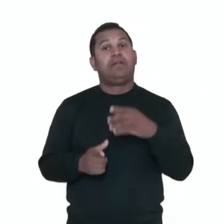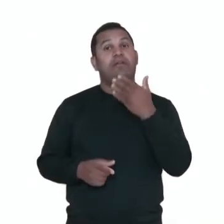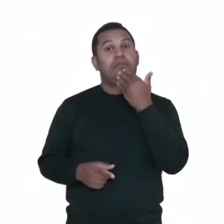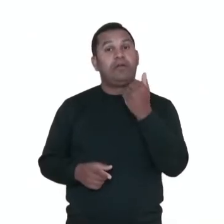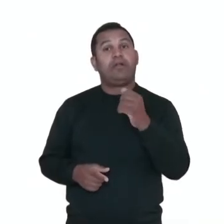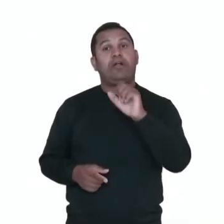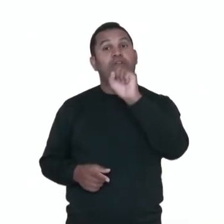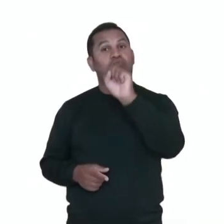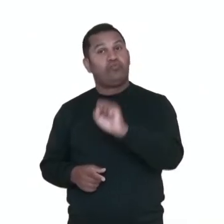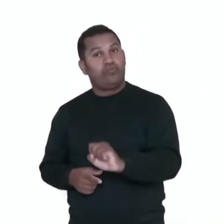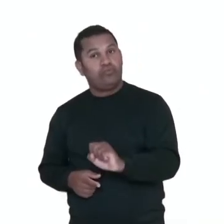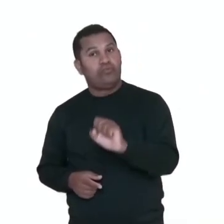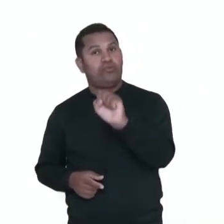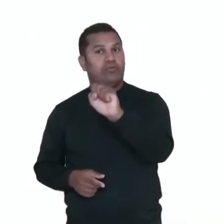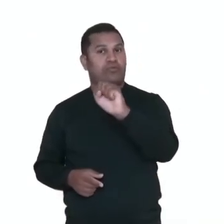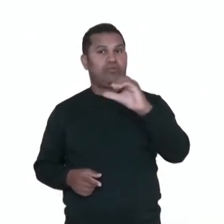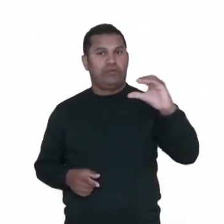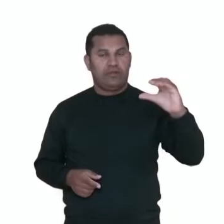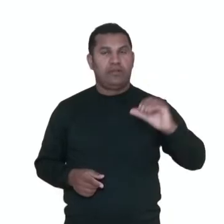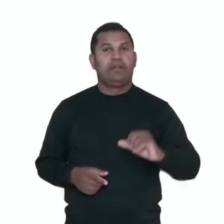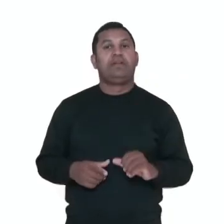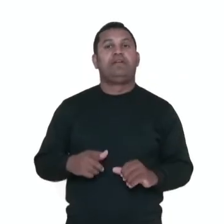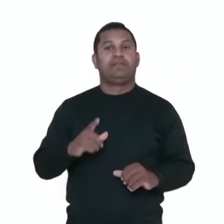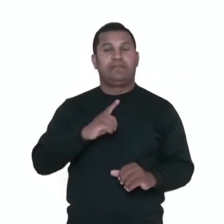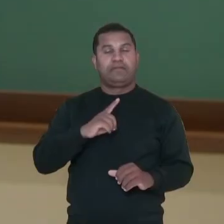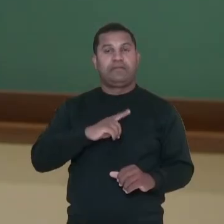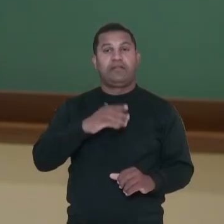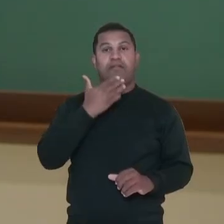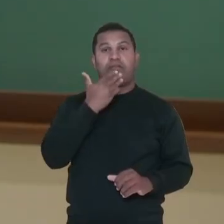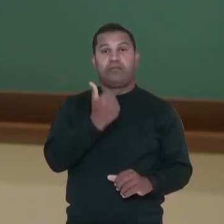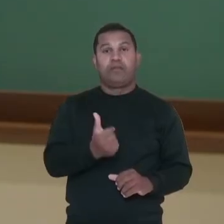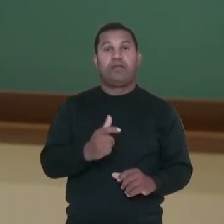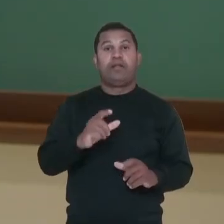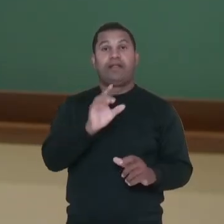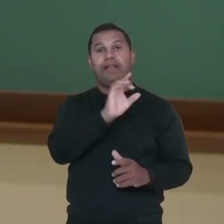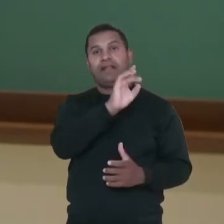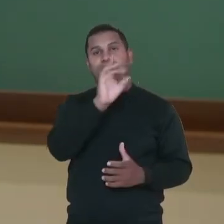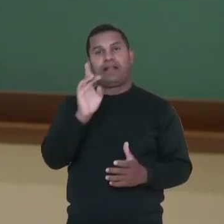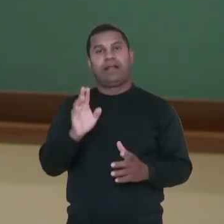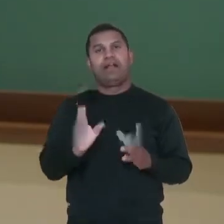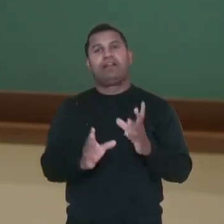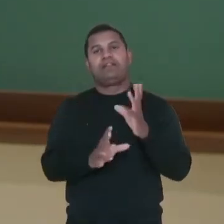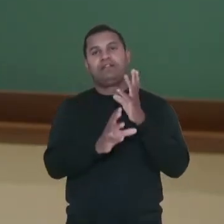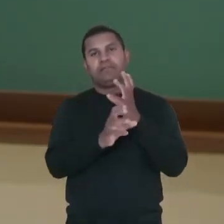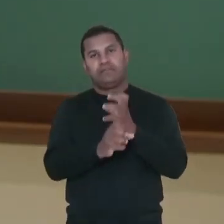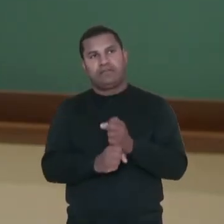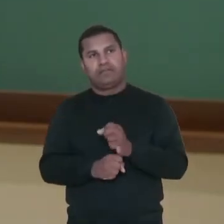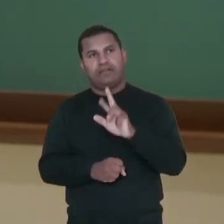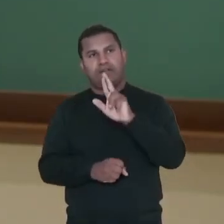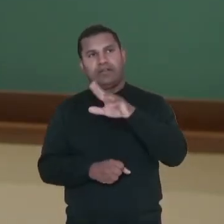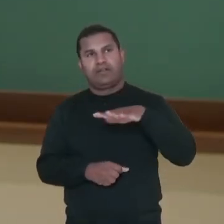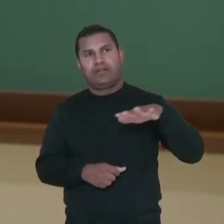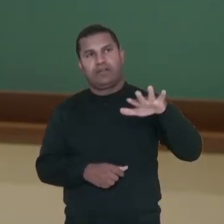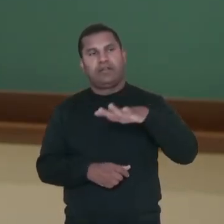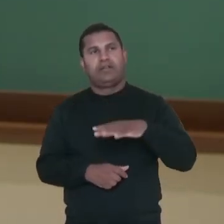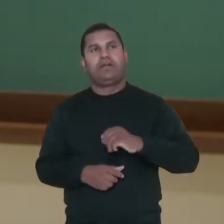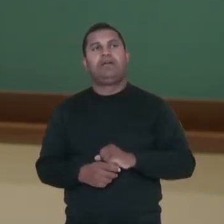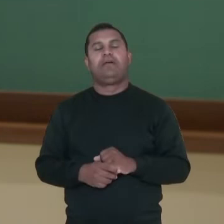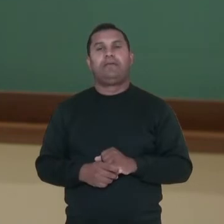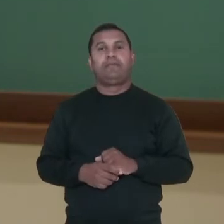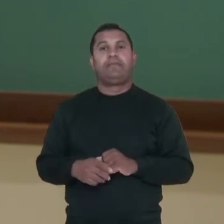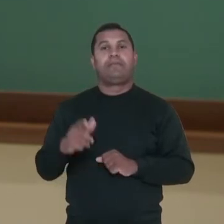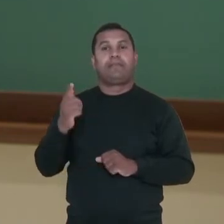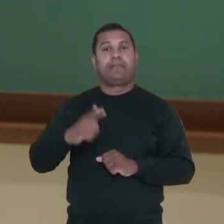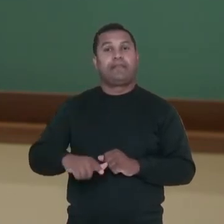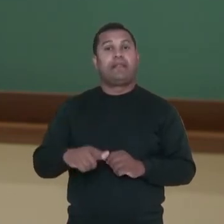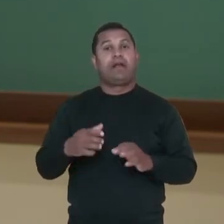Sul e Sudeste do nosso país, com 3,3% cada região aí. Muito bem? E aqui estamos para a gente